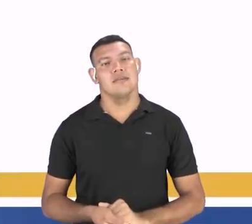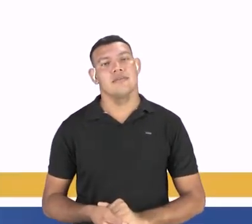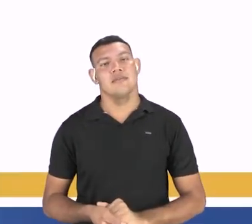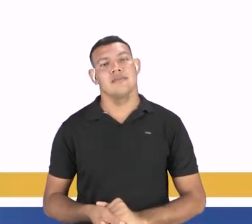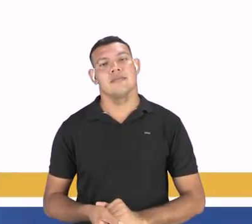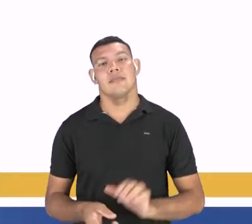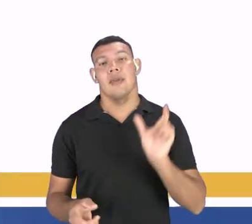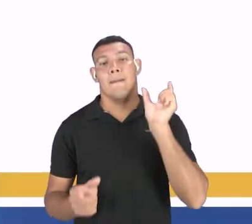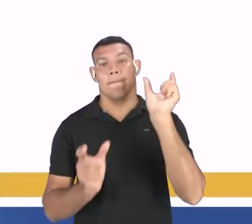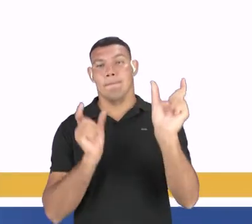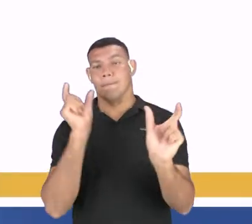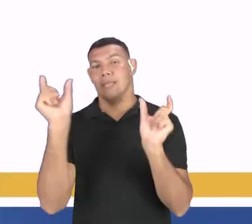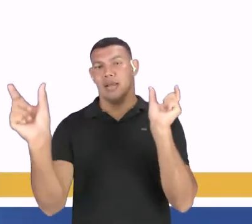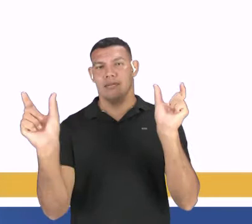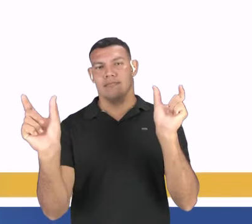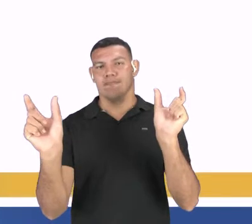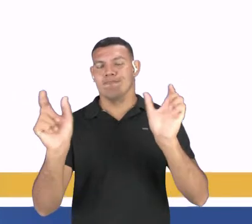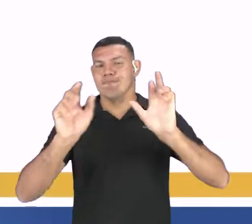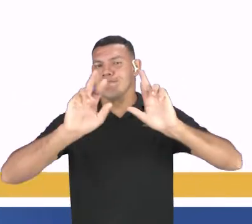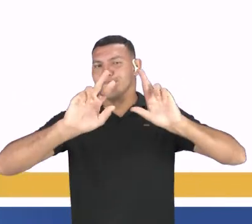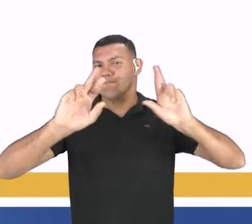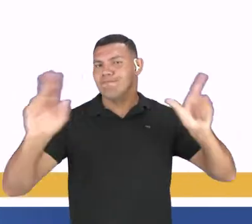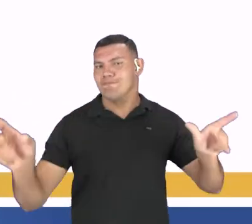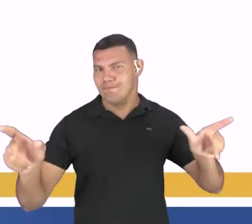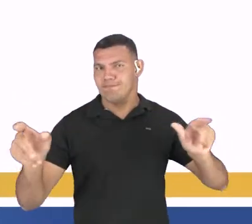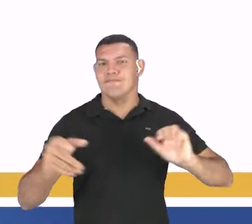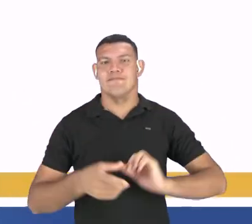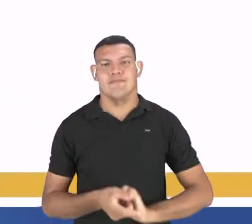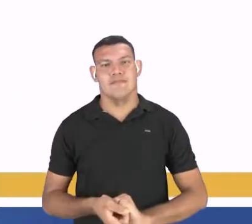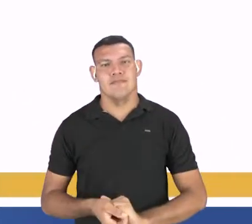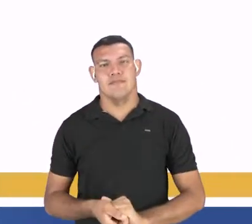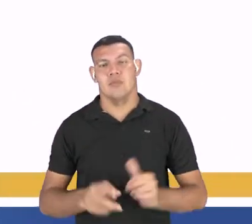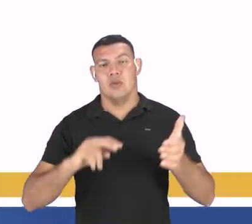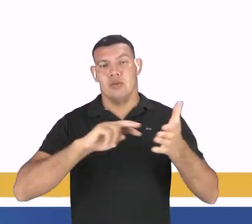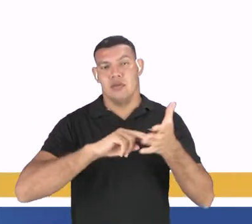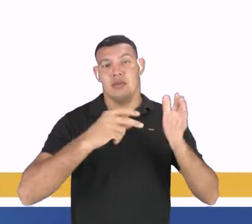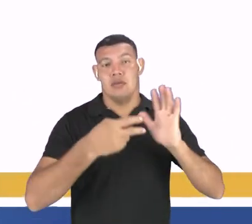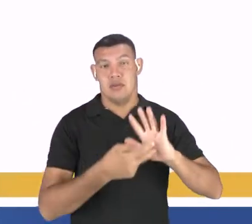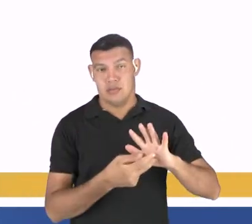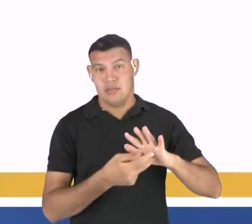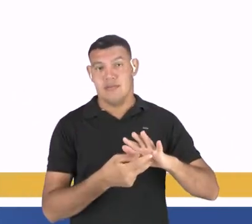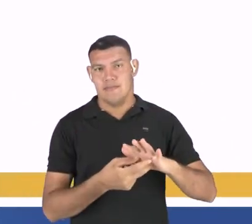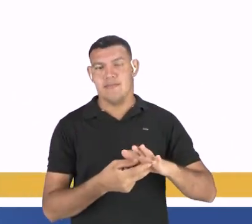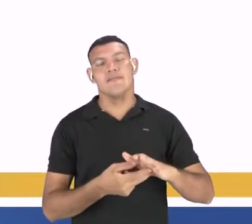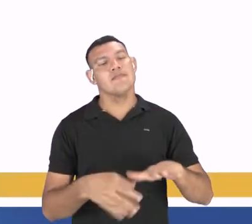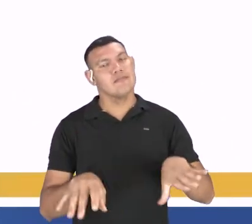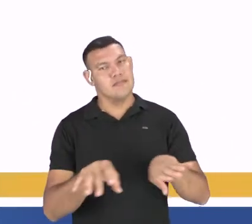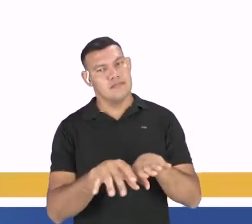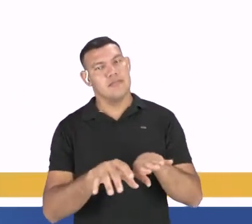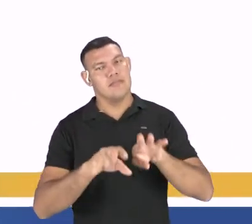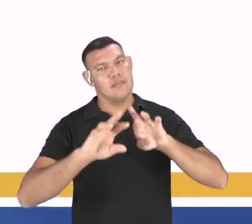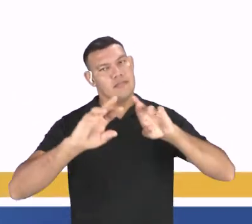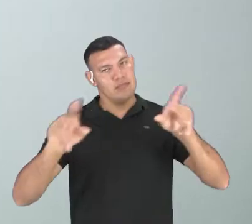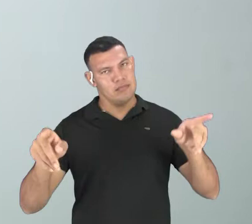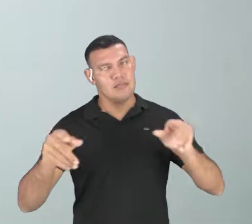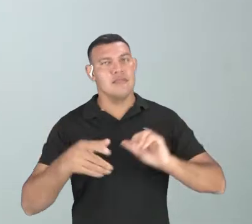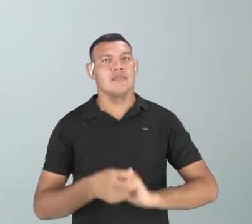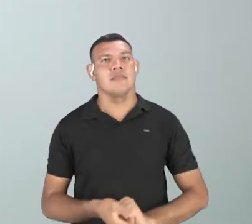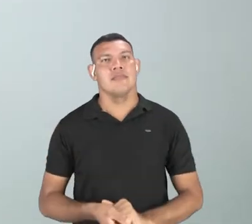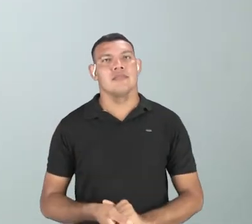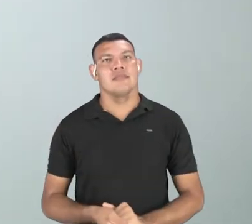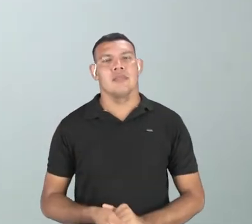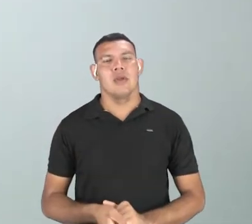são palavras completamente diferentes, com significados completamente diferentes, que somente